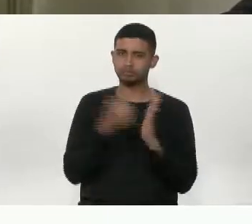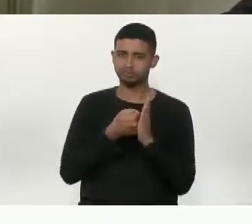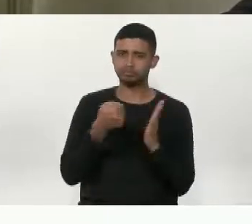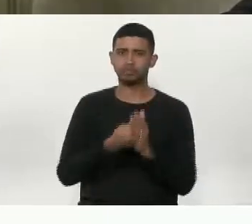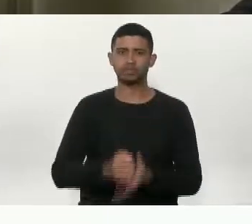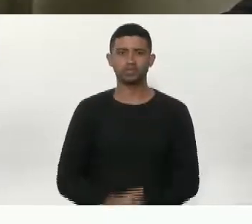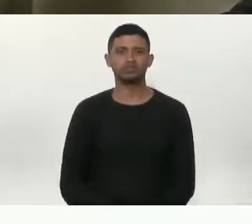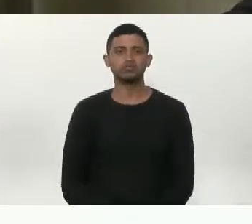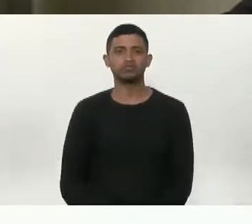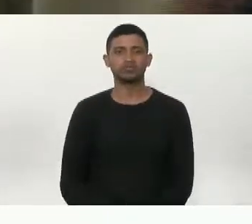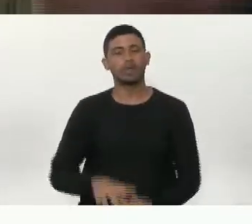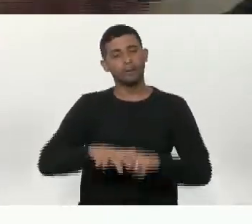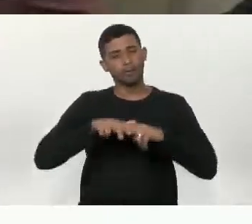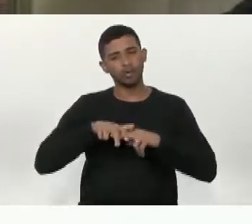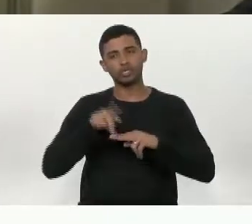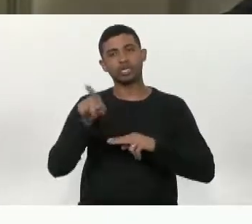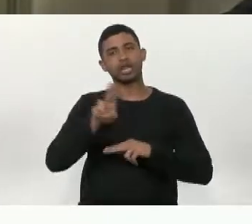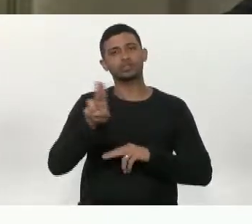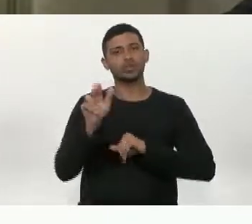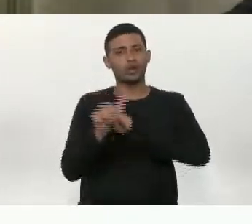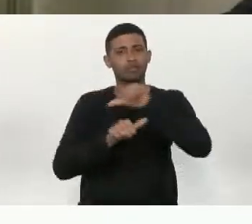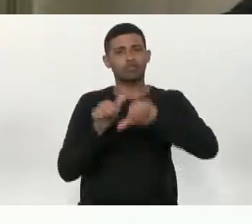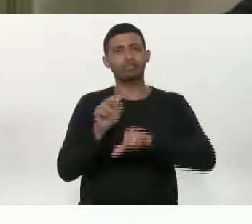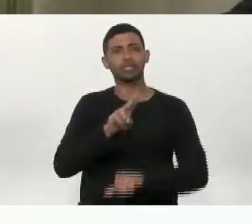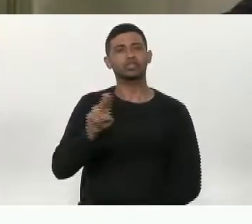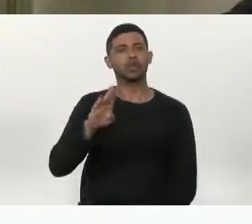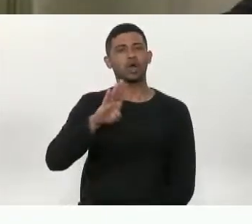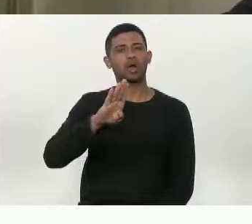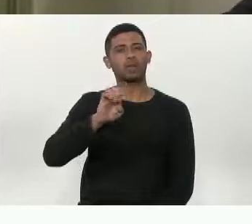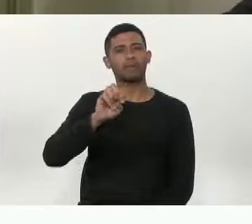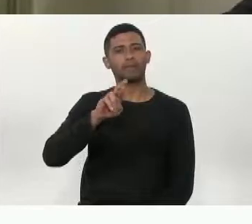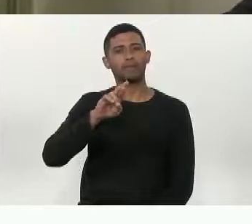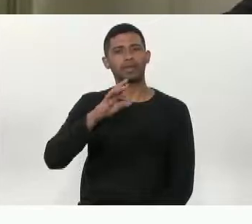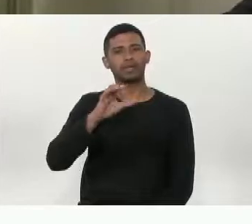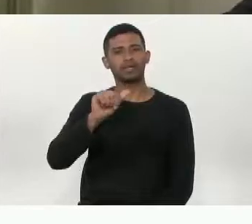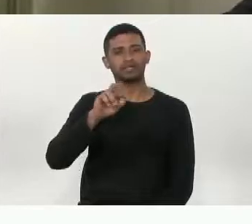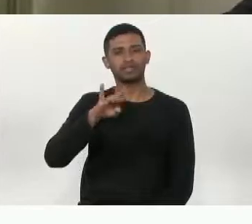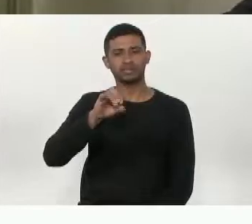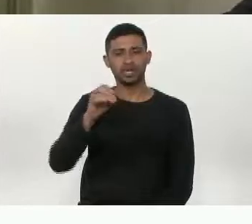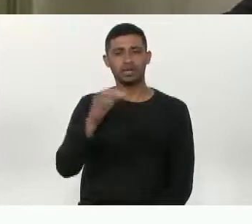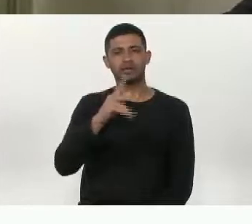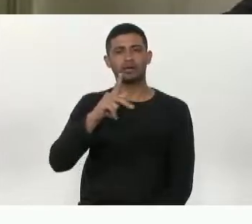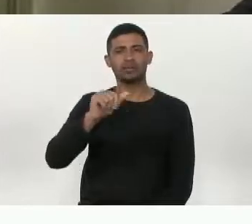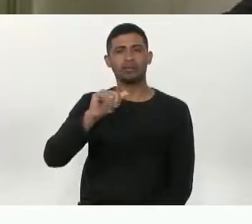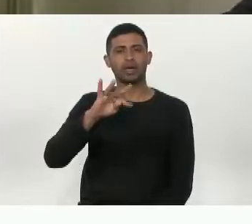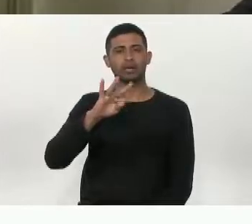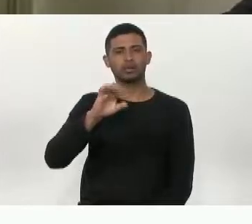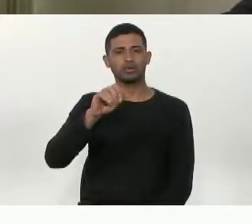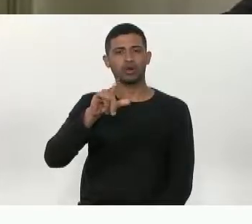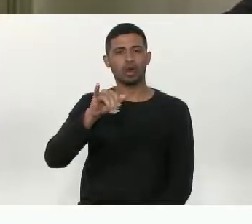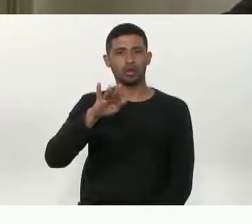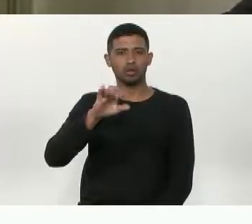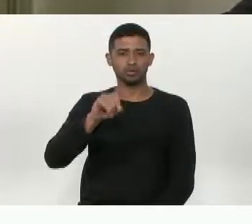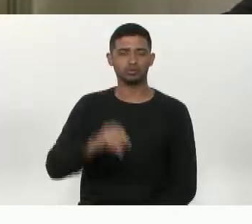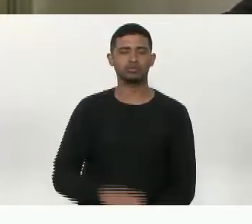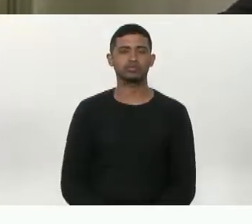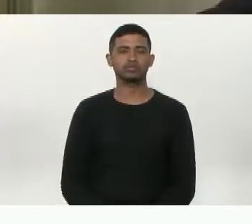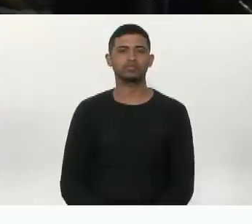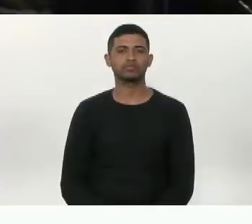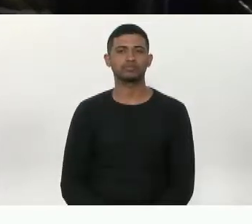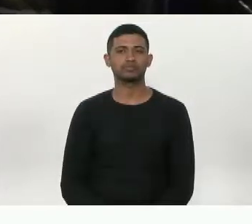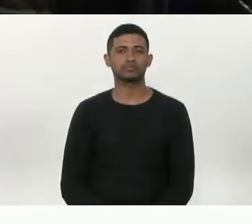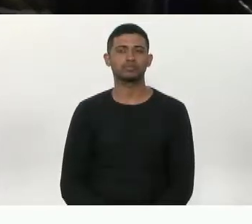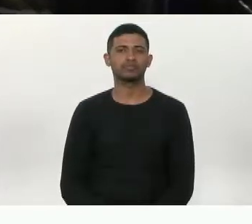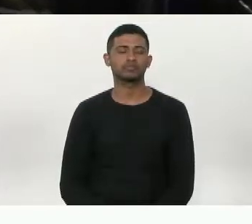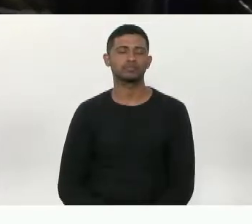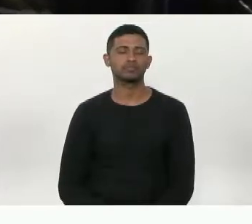que eu acho que até vão mudar o nome, vão botar para berçário patológico e vão tirar o nome em unidade intermediária. Senhora presidente, sobre esses